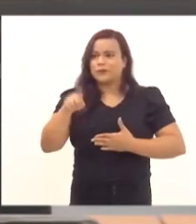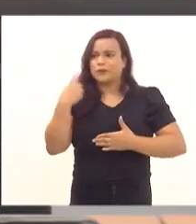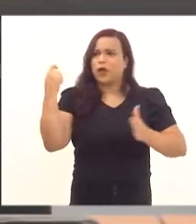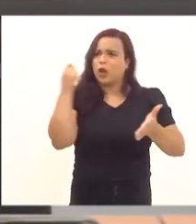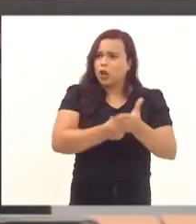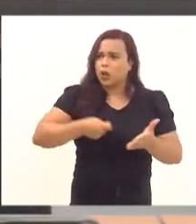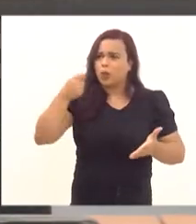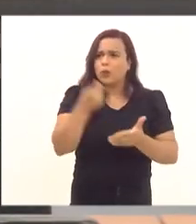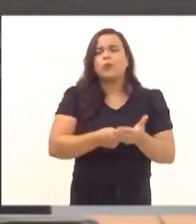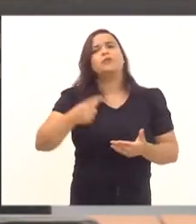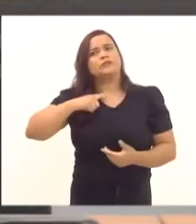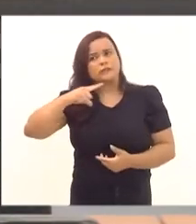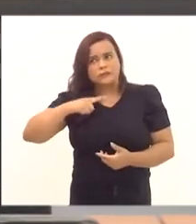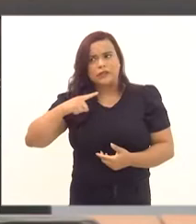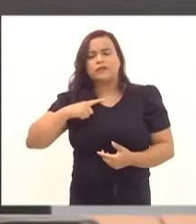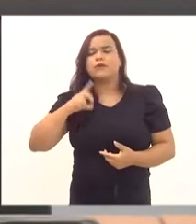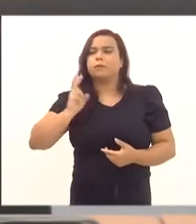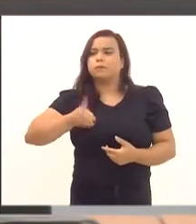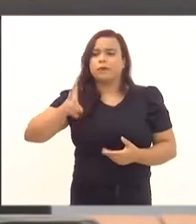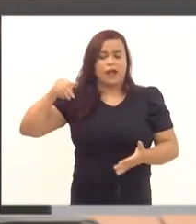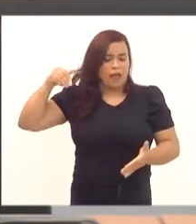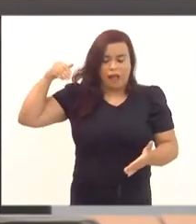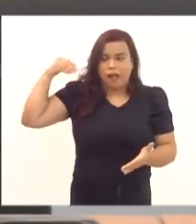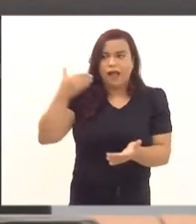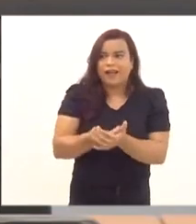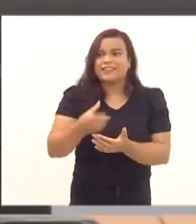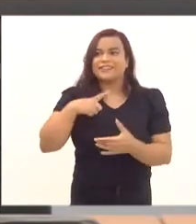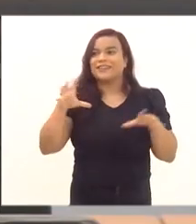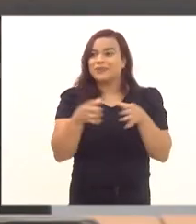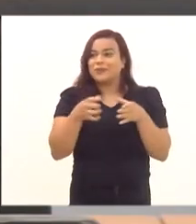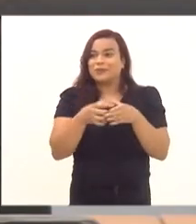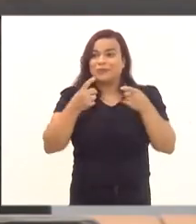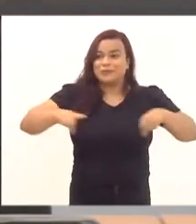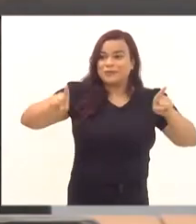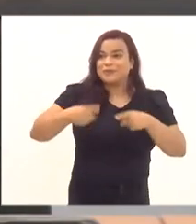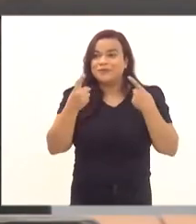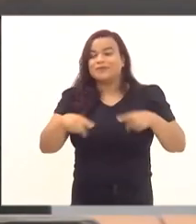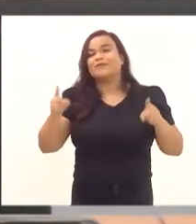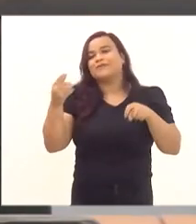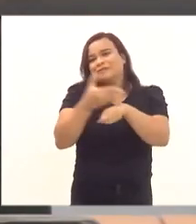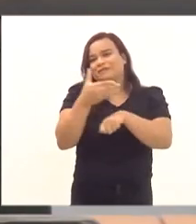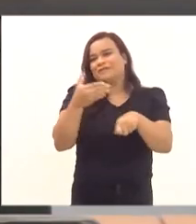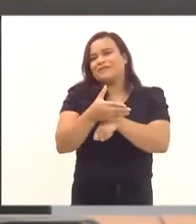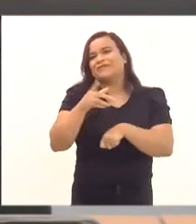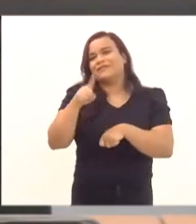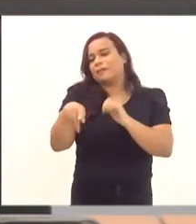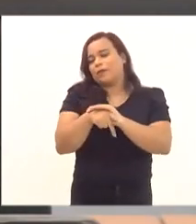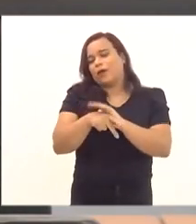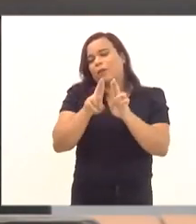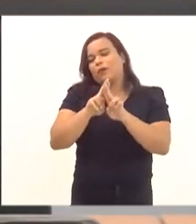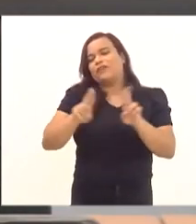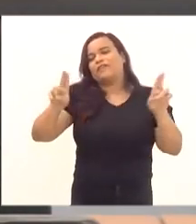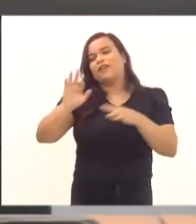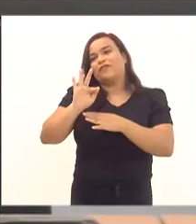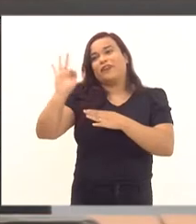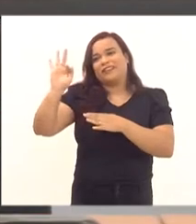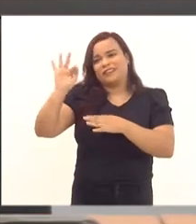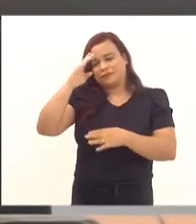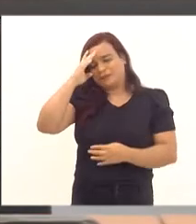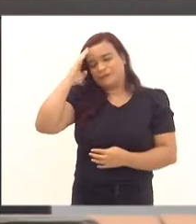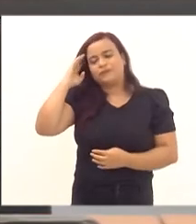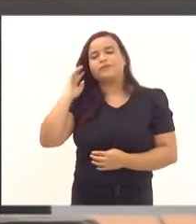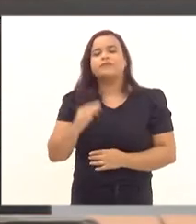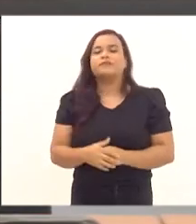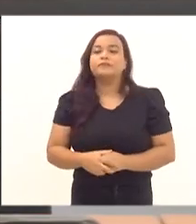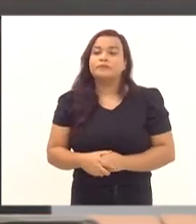contarmos conversa orquestra como parte integrante da nossa grande liberdade Federal é por outro lado eu quero